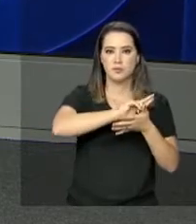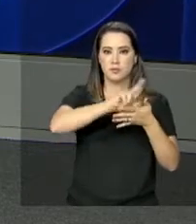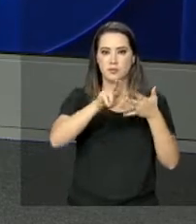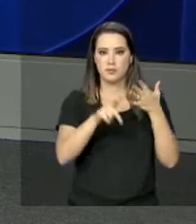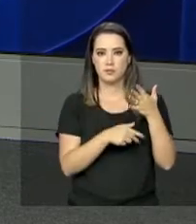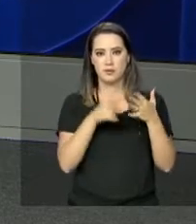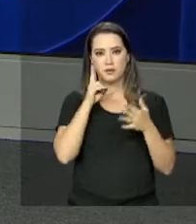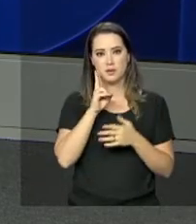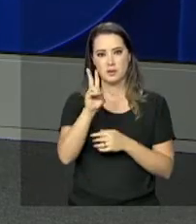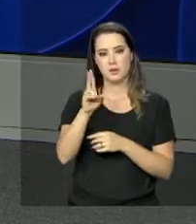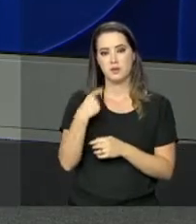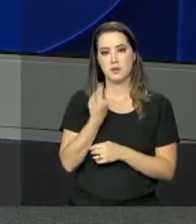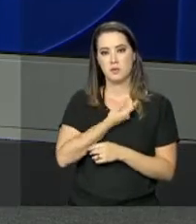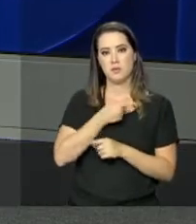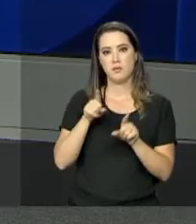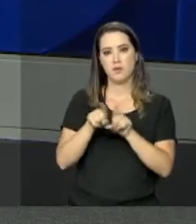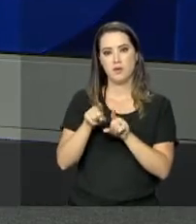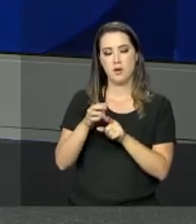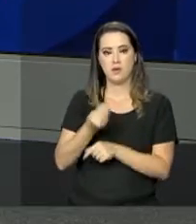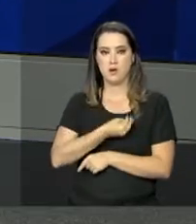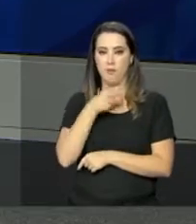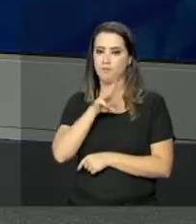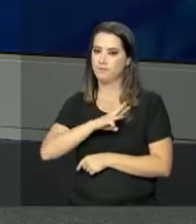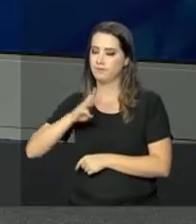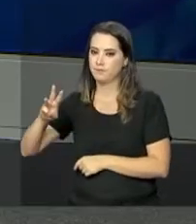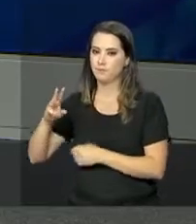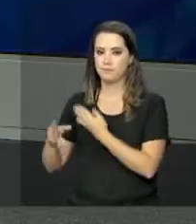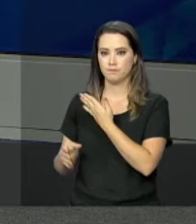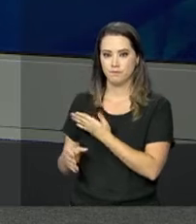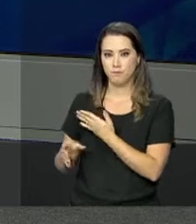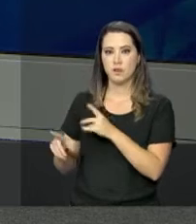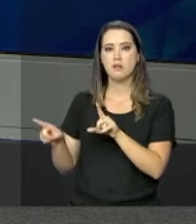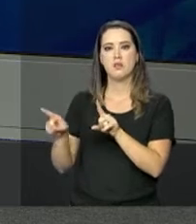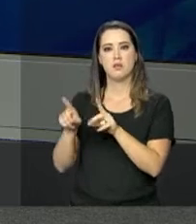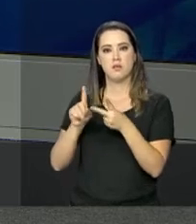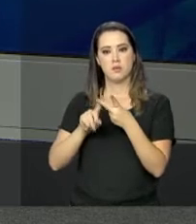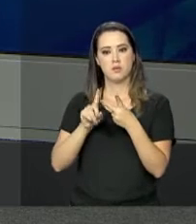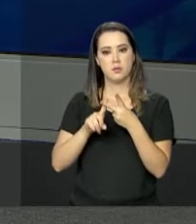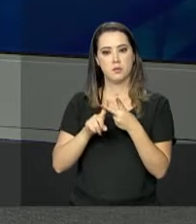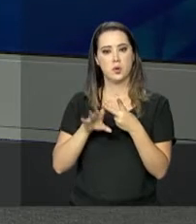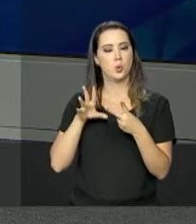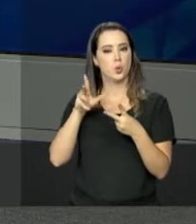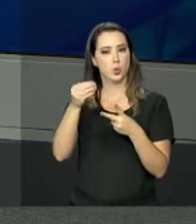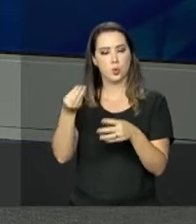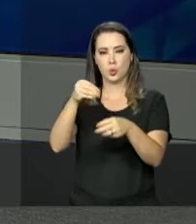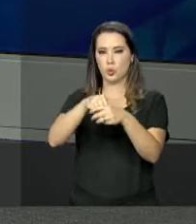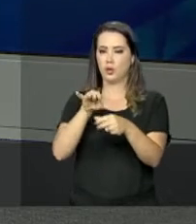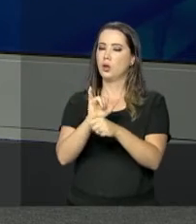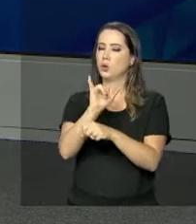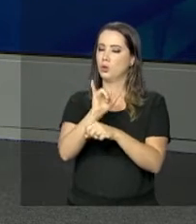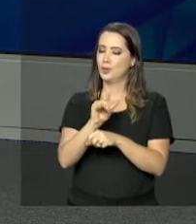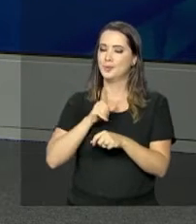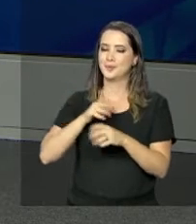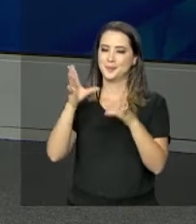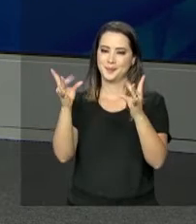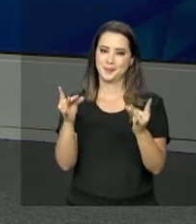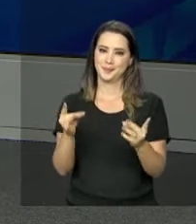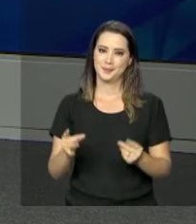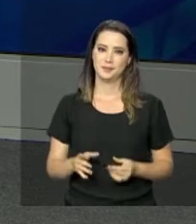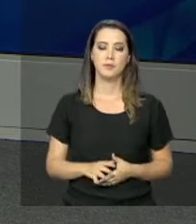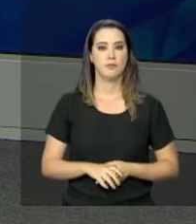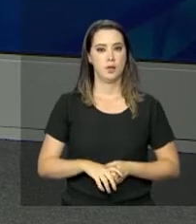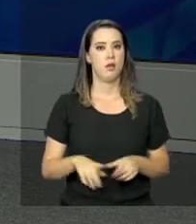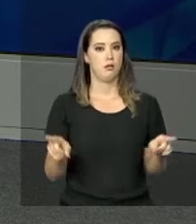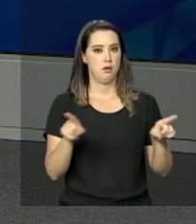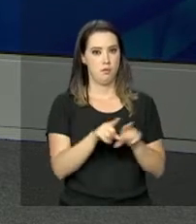formas a nossa programação está ao vivo no site da npr você acessa todas as reportagens no nosso canal no youtube